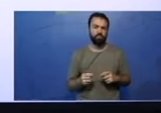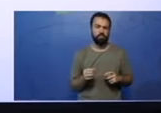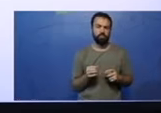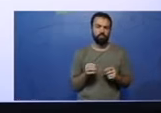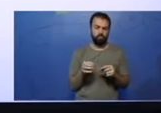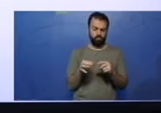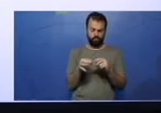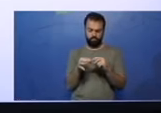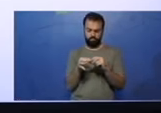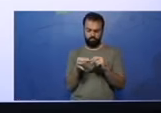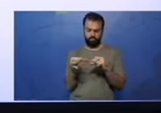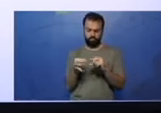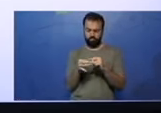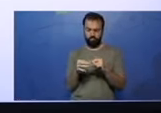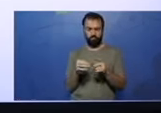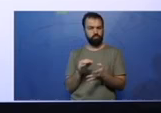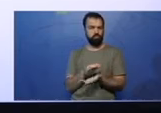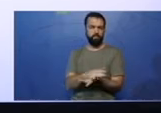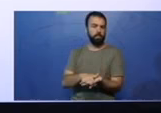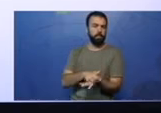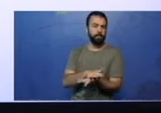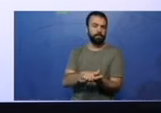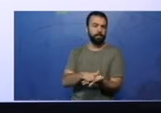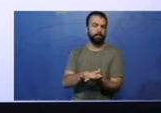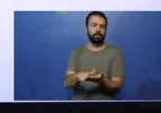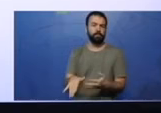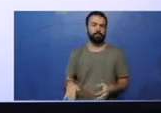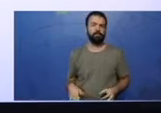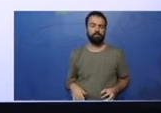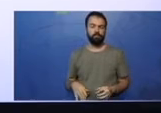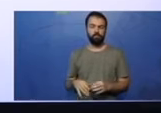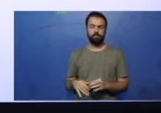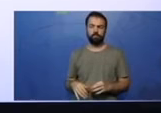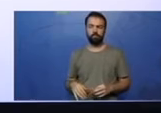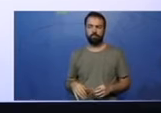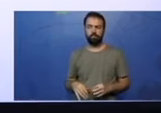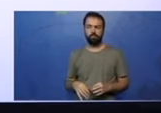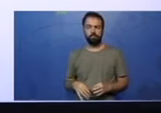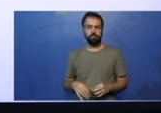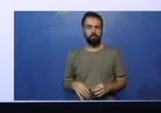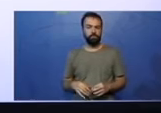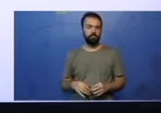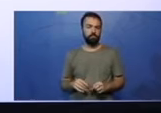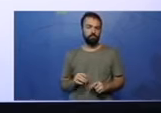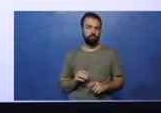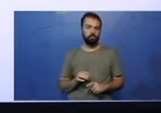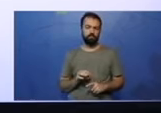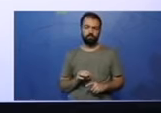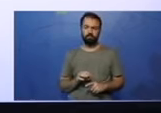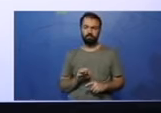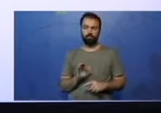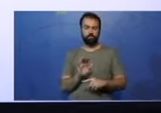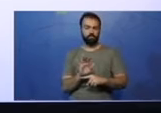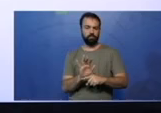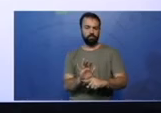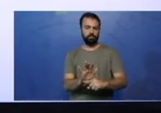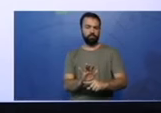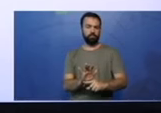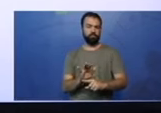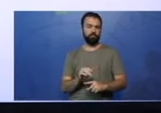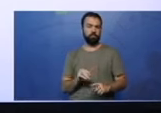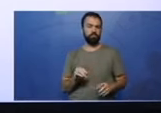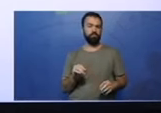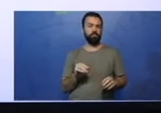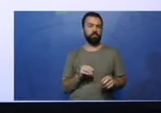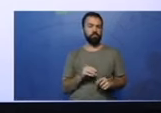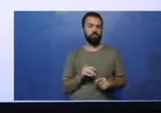pequena atração, ou quase inexistente, entre essas partículas, o que permite que exista uma grande liberdade